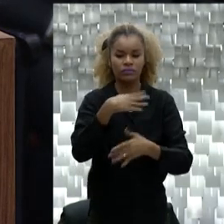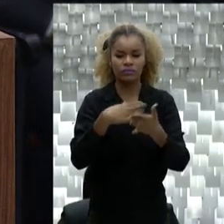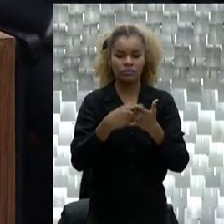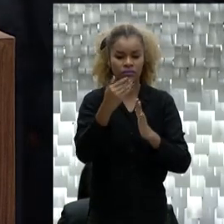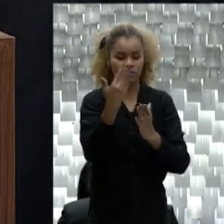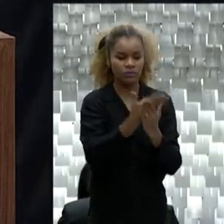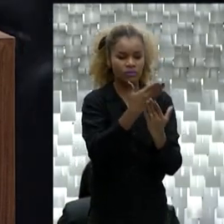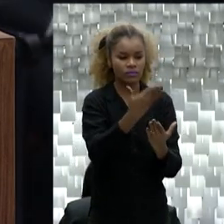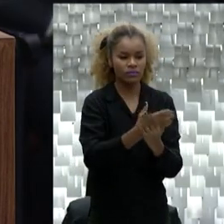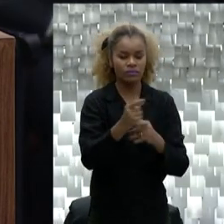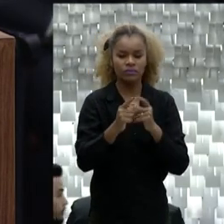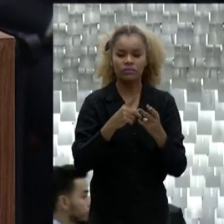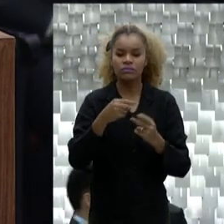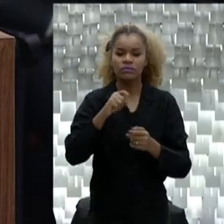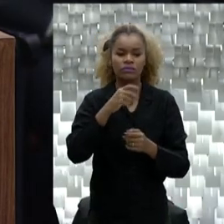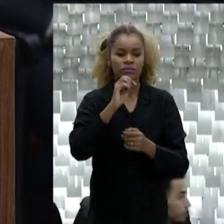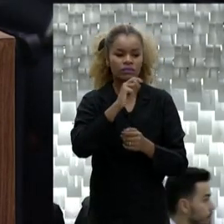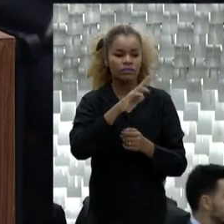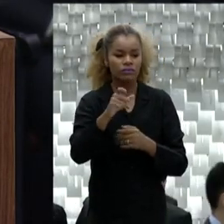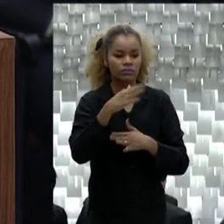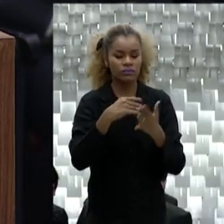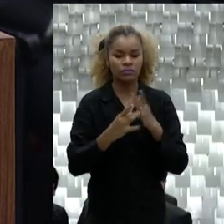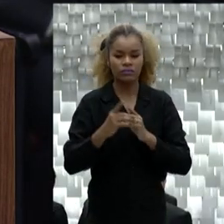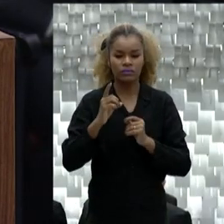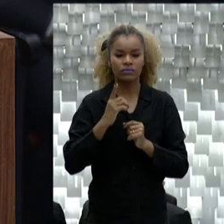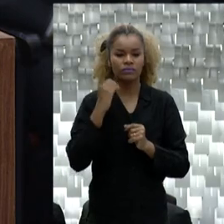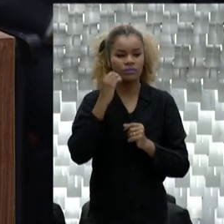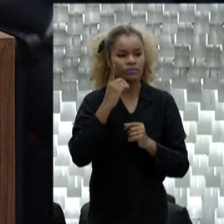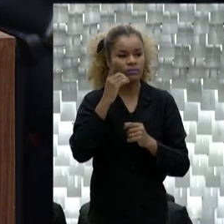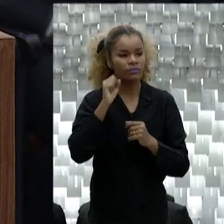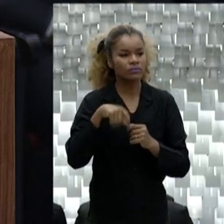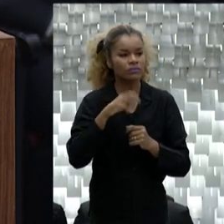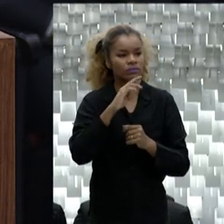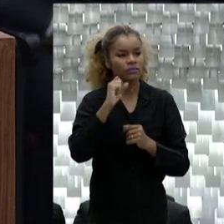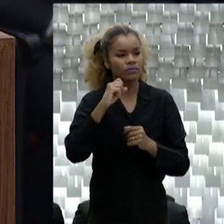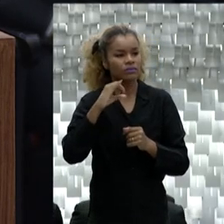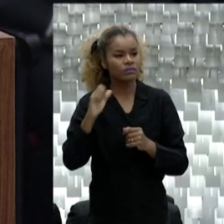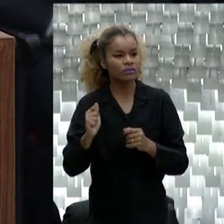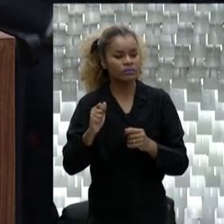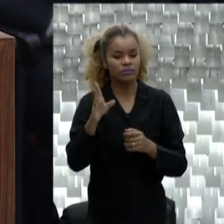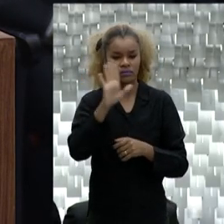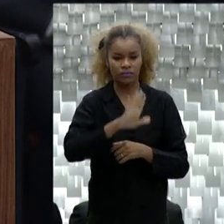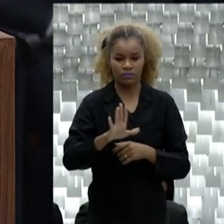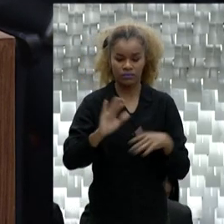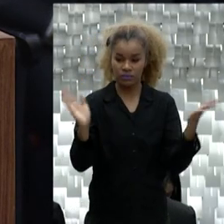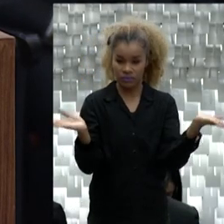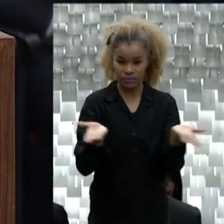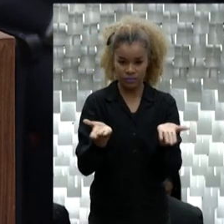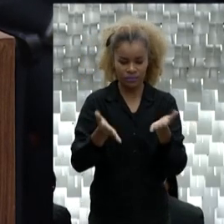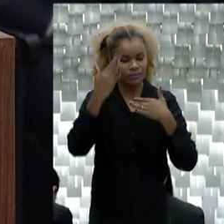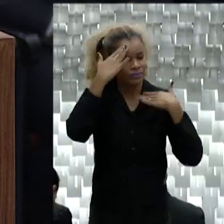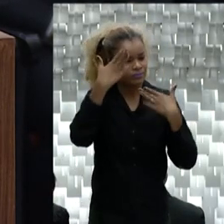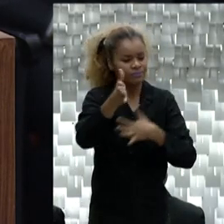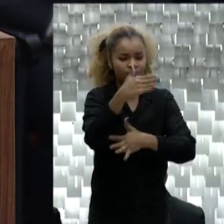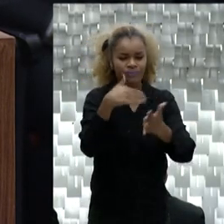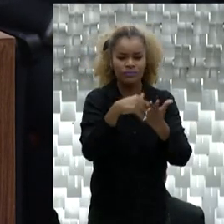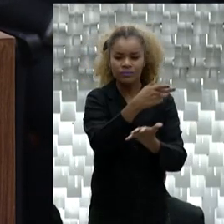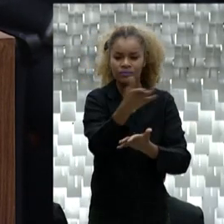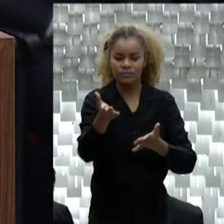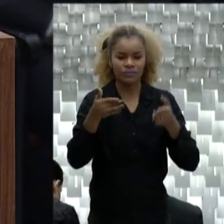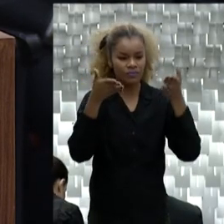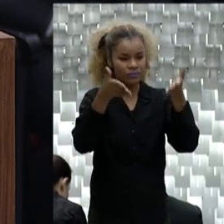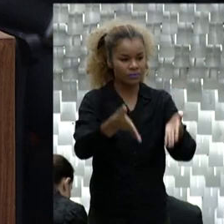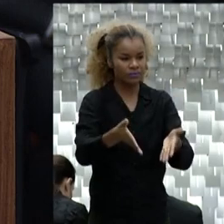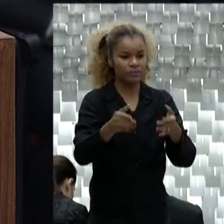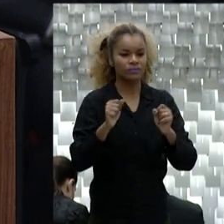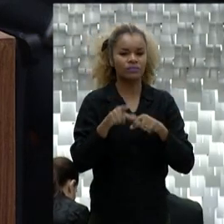jurídicos promotores da democracia nacional. Neste momento, Agradeço a todos que compõem esta